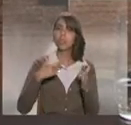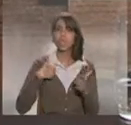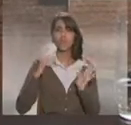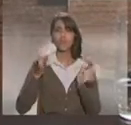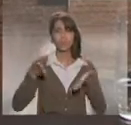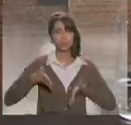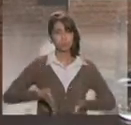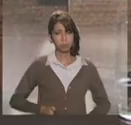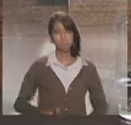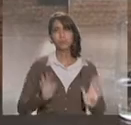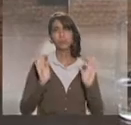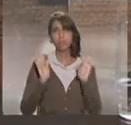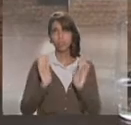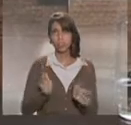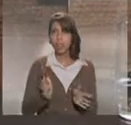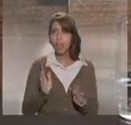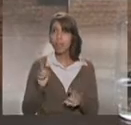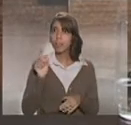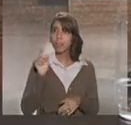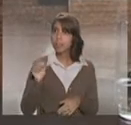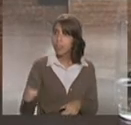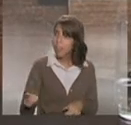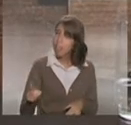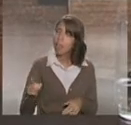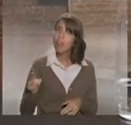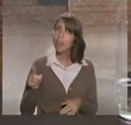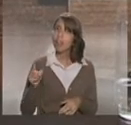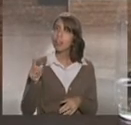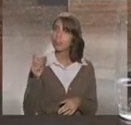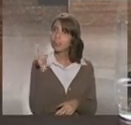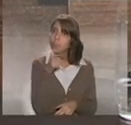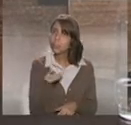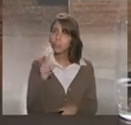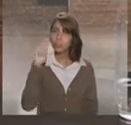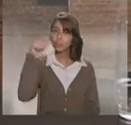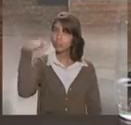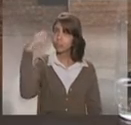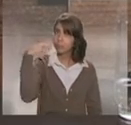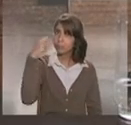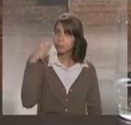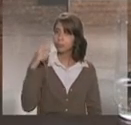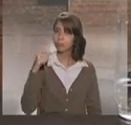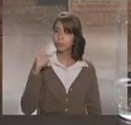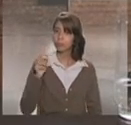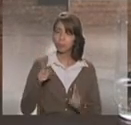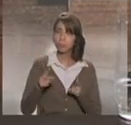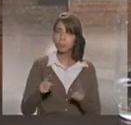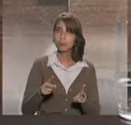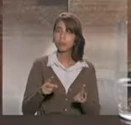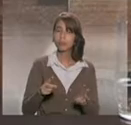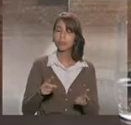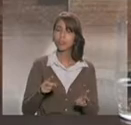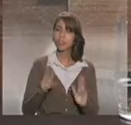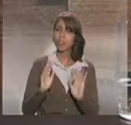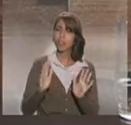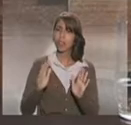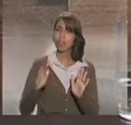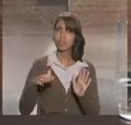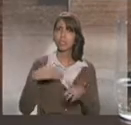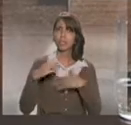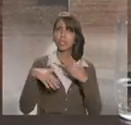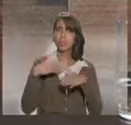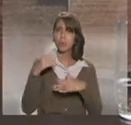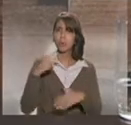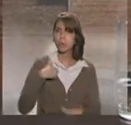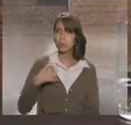nascido e ela se consolidou como atriz é é é já depois de se nos meus